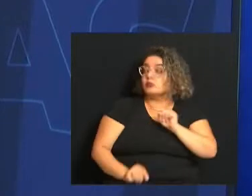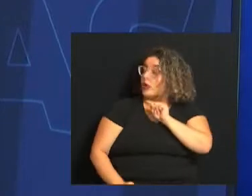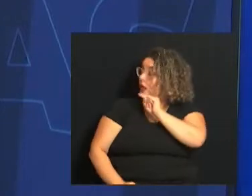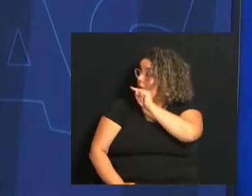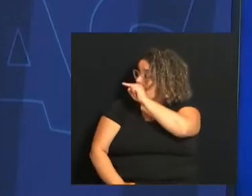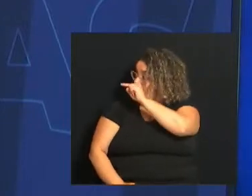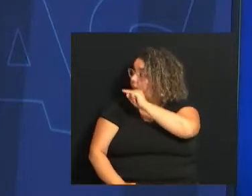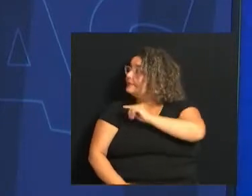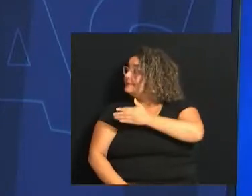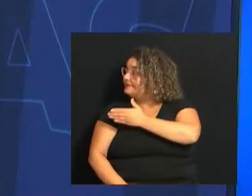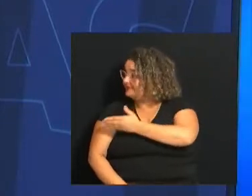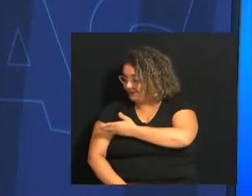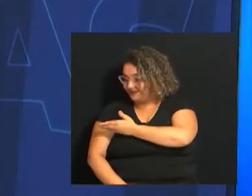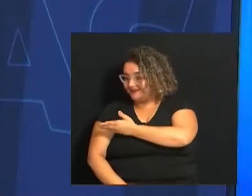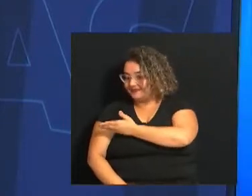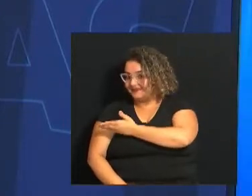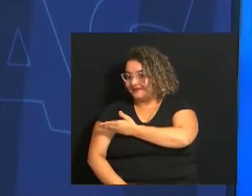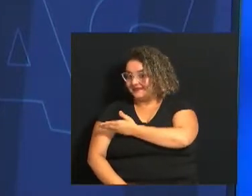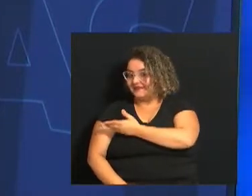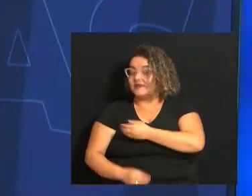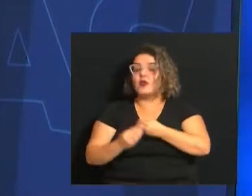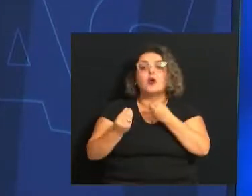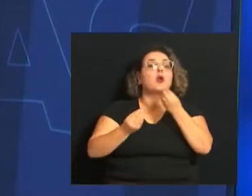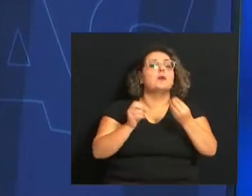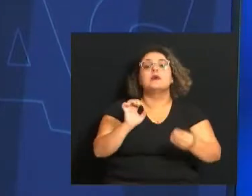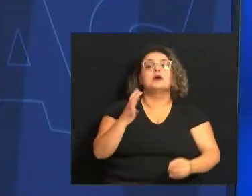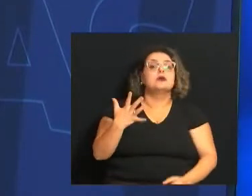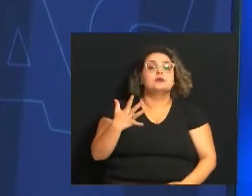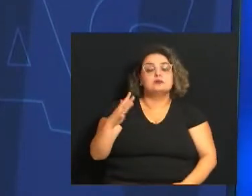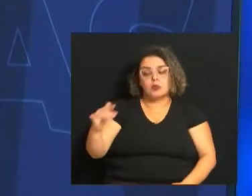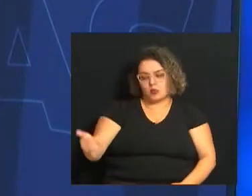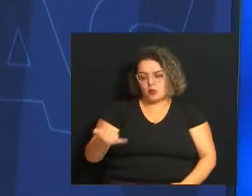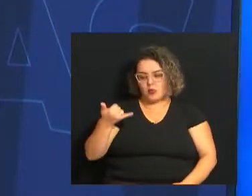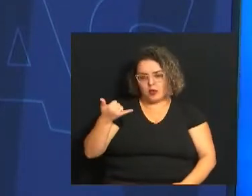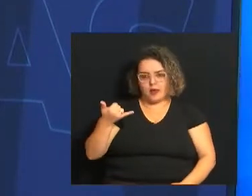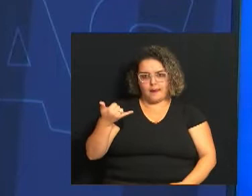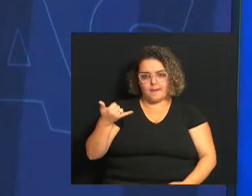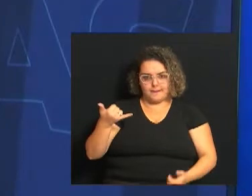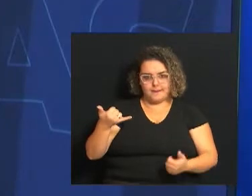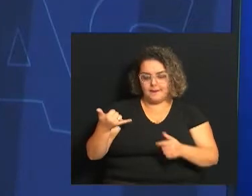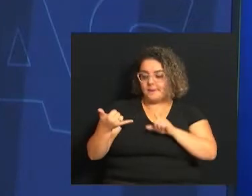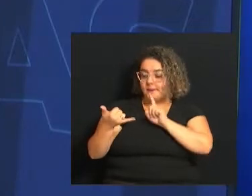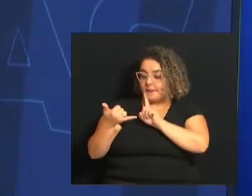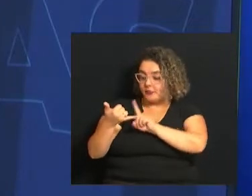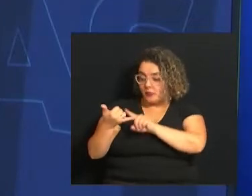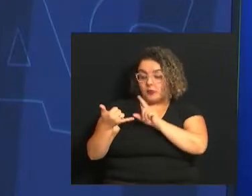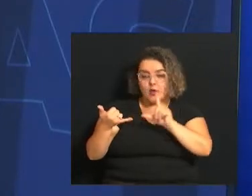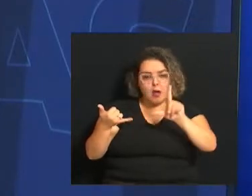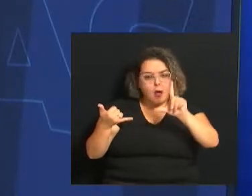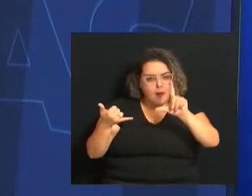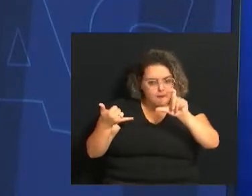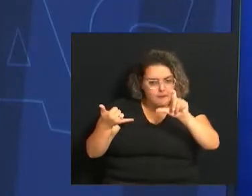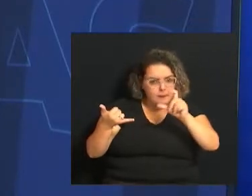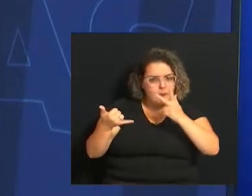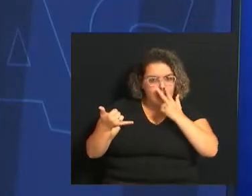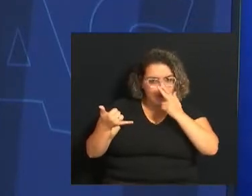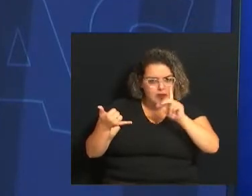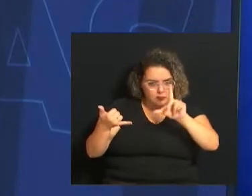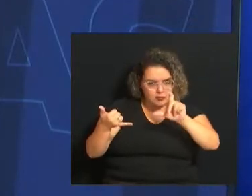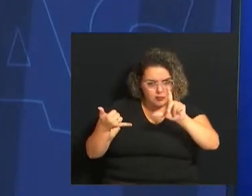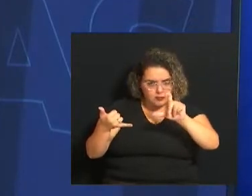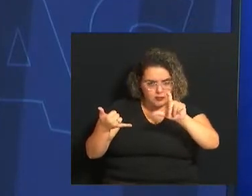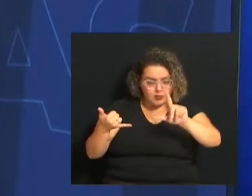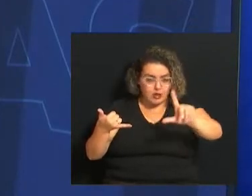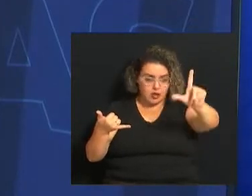ele. Como que funciona o QR Code? Tá com o seu celular aí perto? Então pegue o seu celular, abre a câmera como se você fosse tirar uma